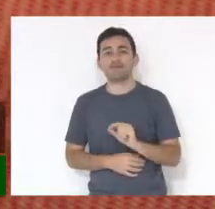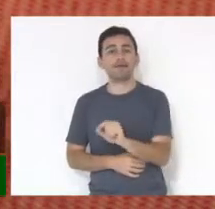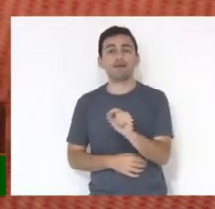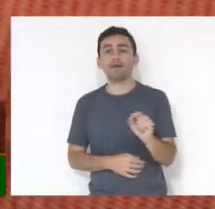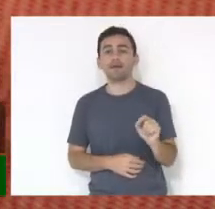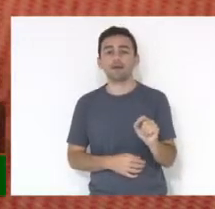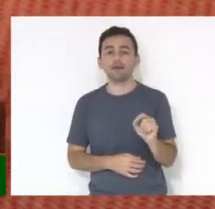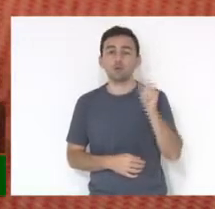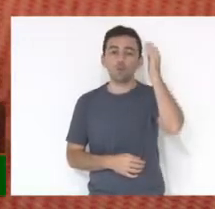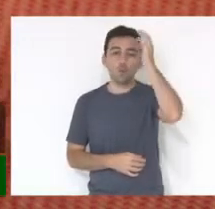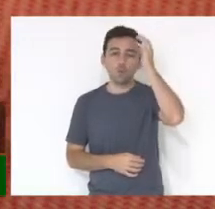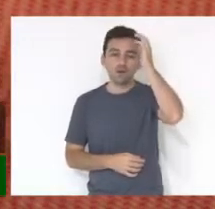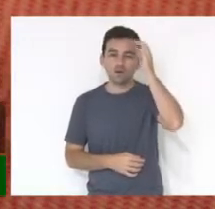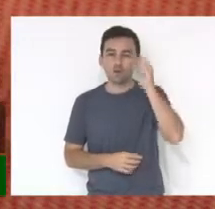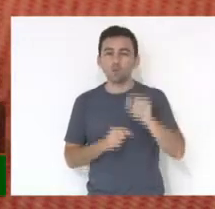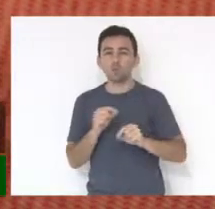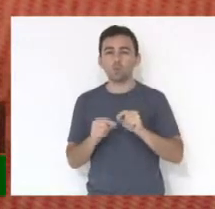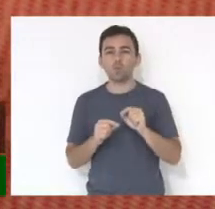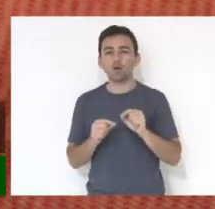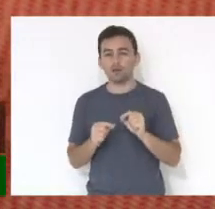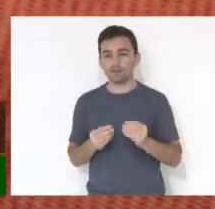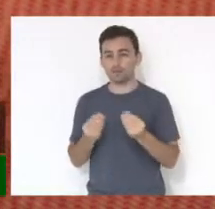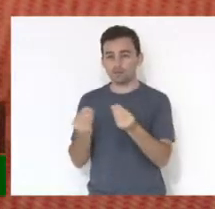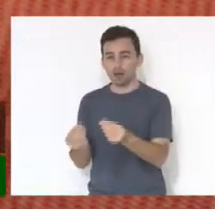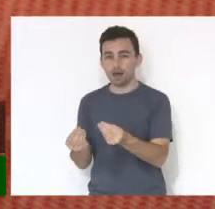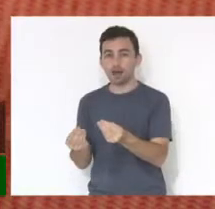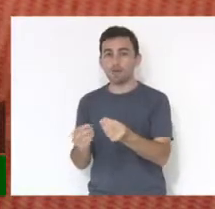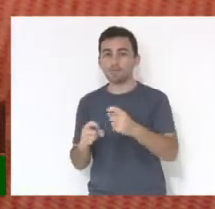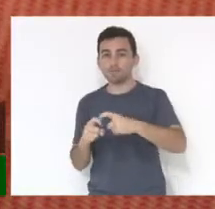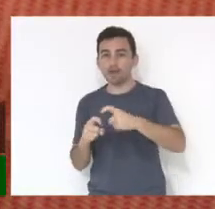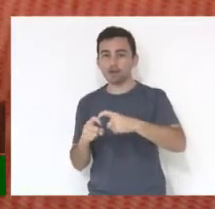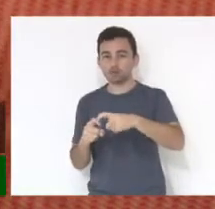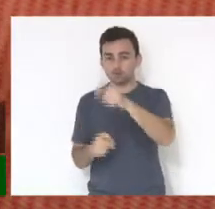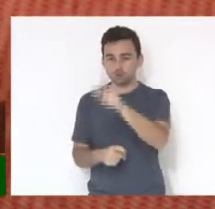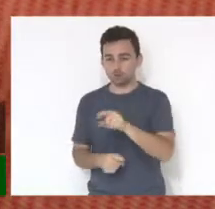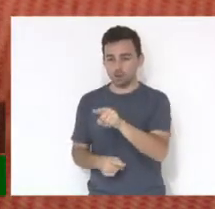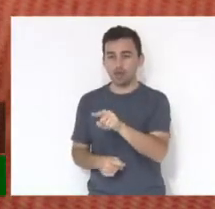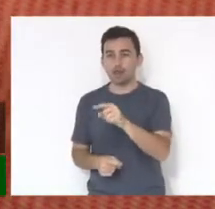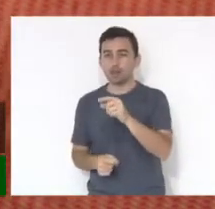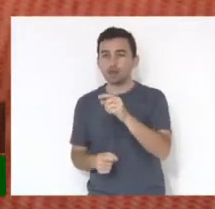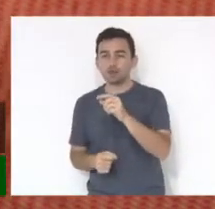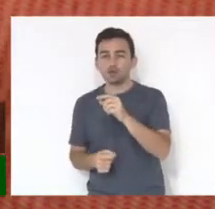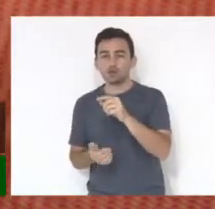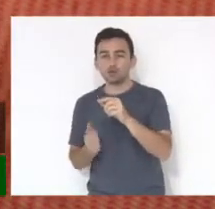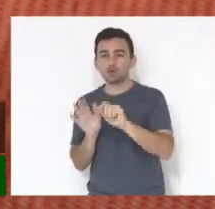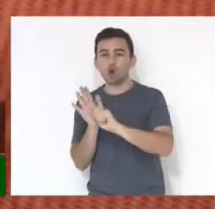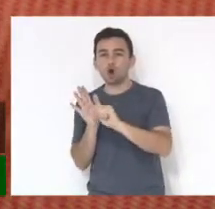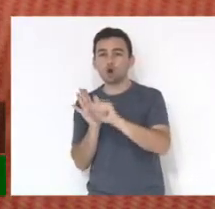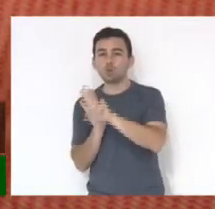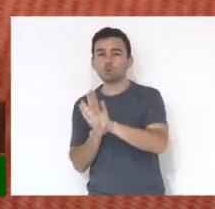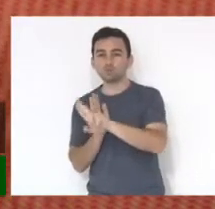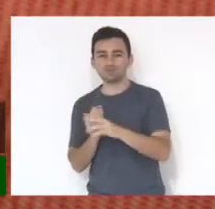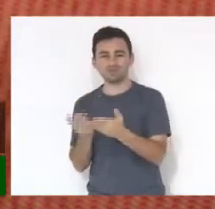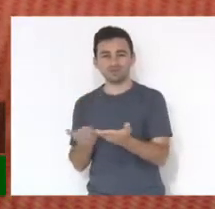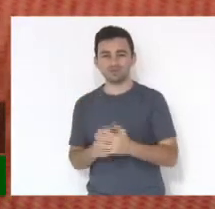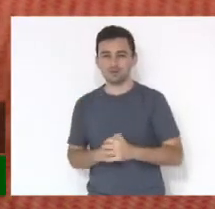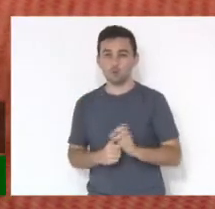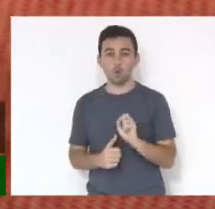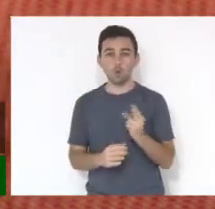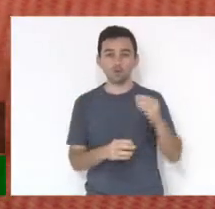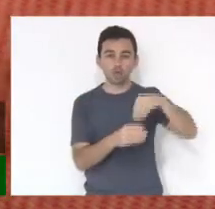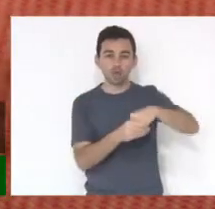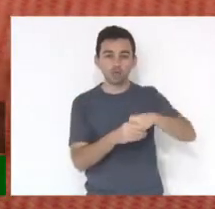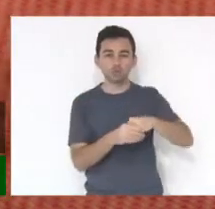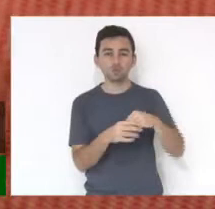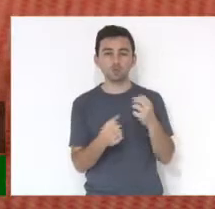consciência entregaria um filho a um médico que estivesse sob efeito de drogas? Ou colocasse ele dentro de um veículo e sabendo que o condutor está